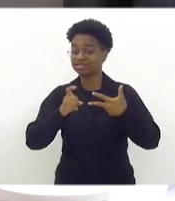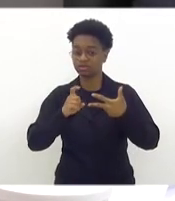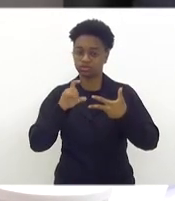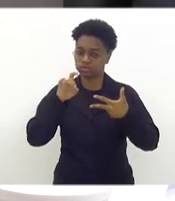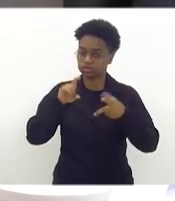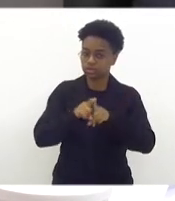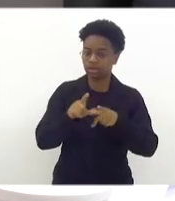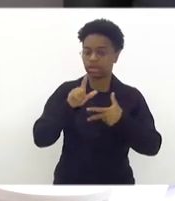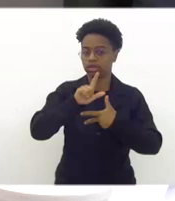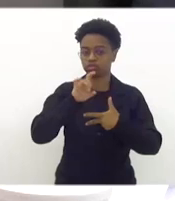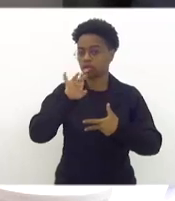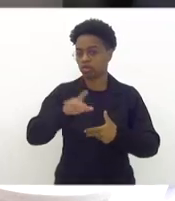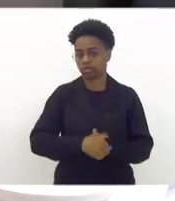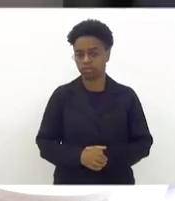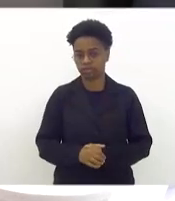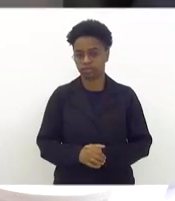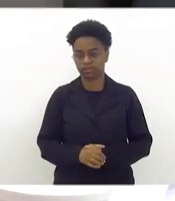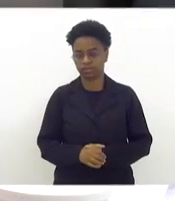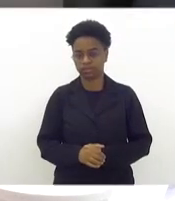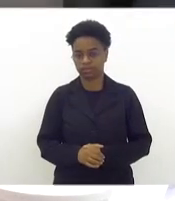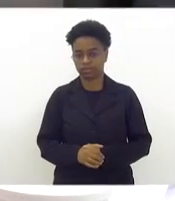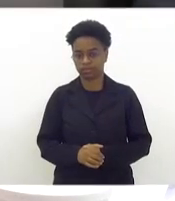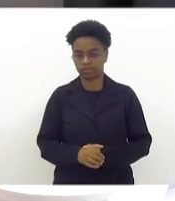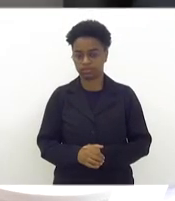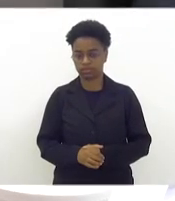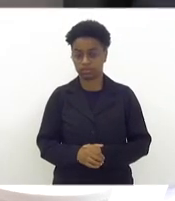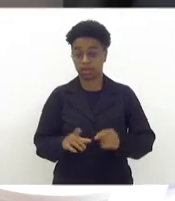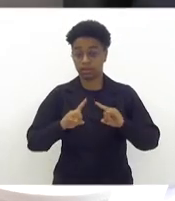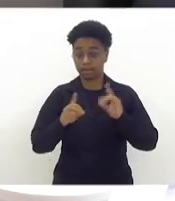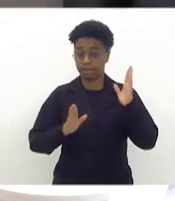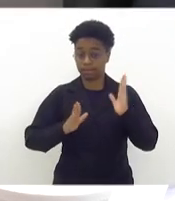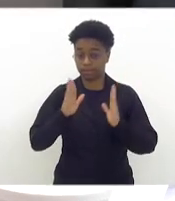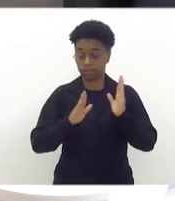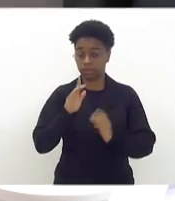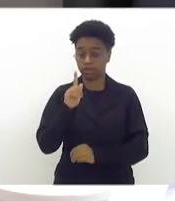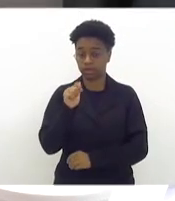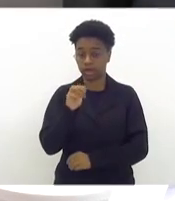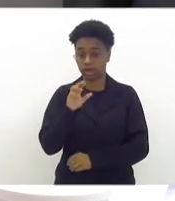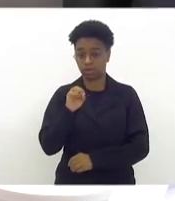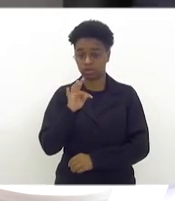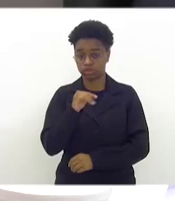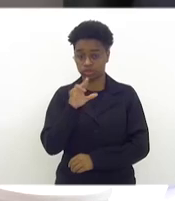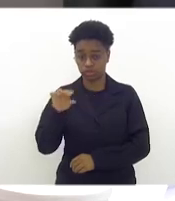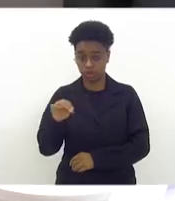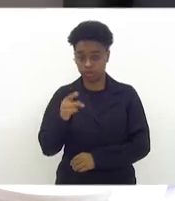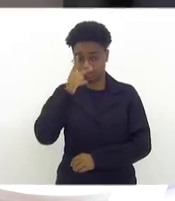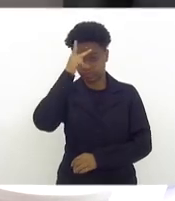o legislativo. Mas, no governo Garotinho, os constitucionalistas da época